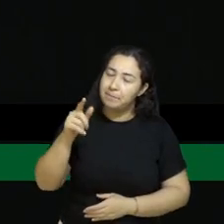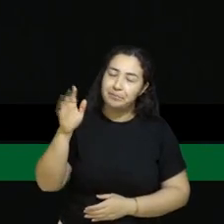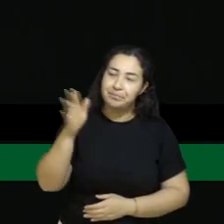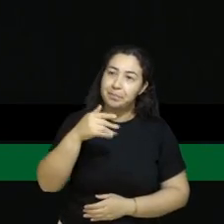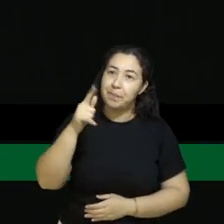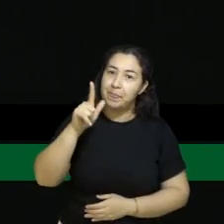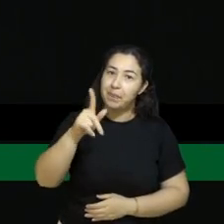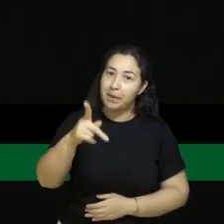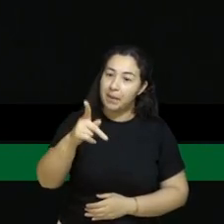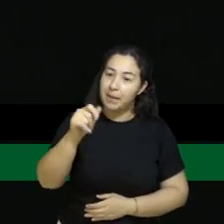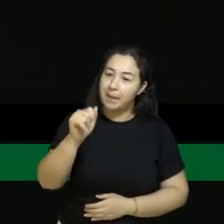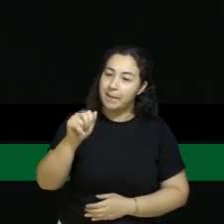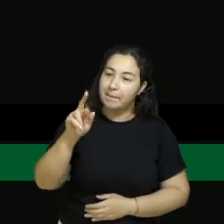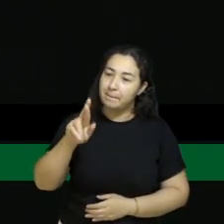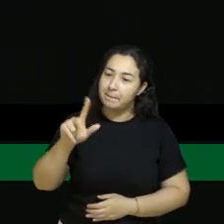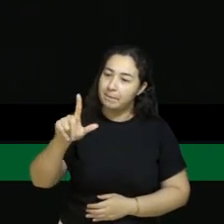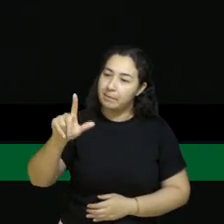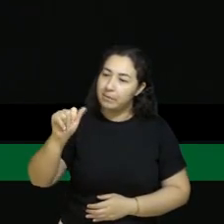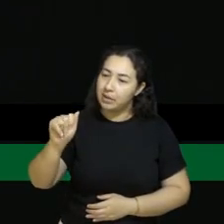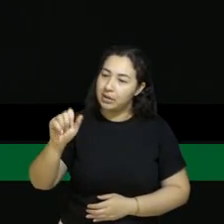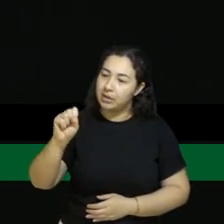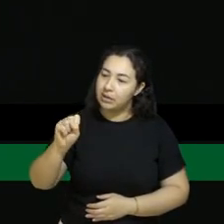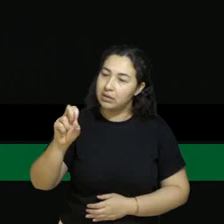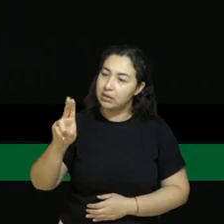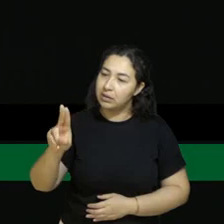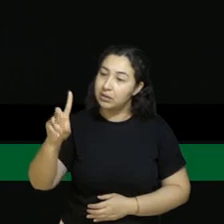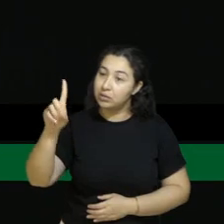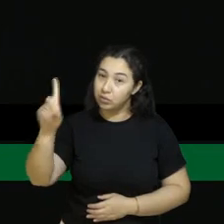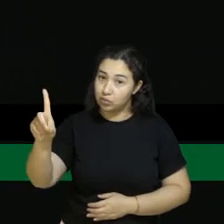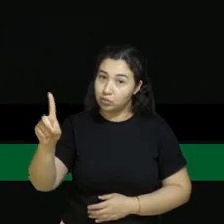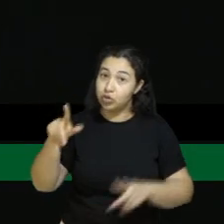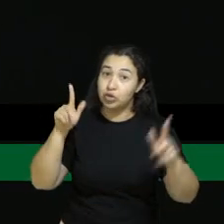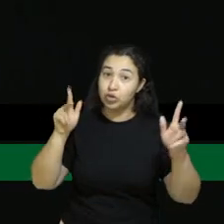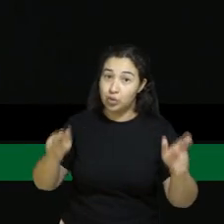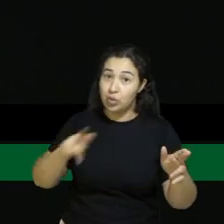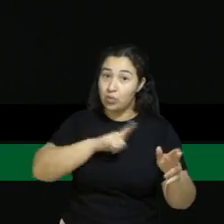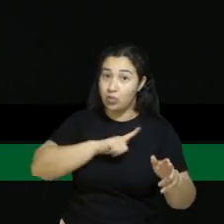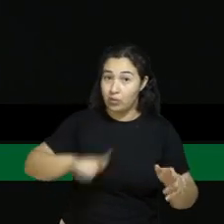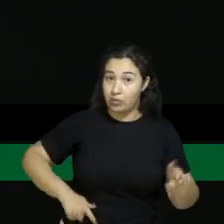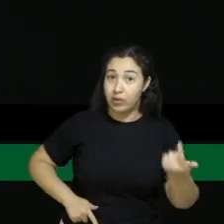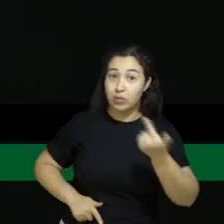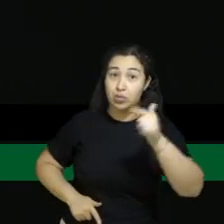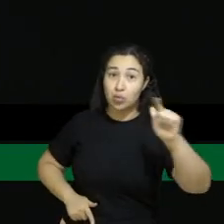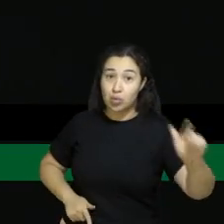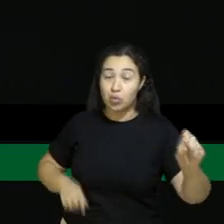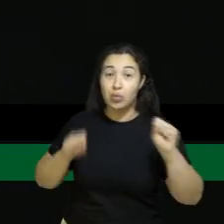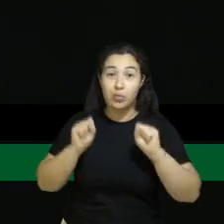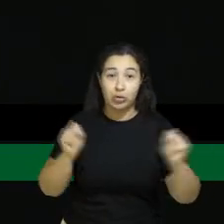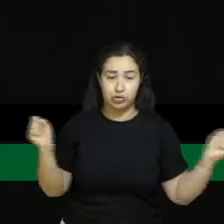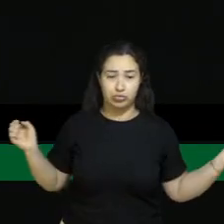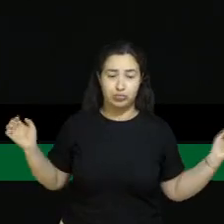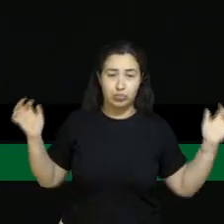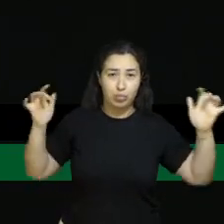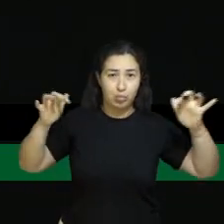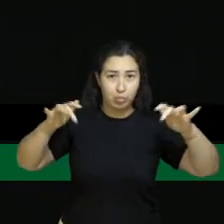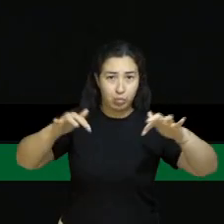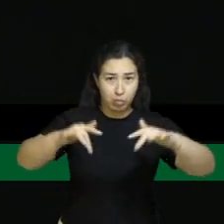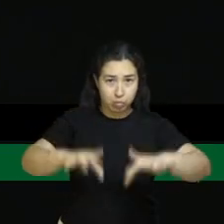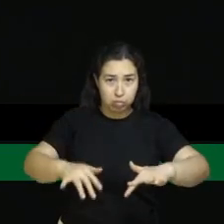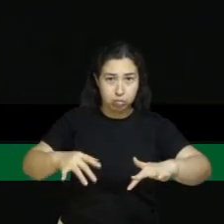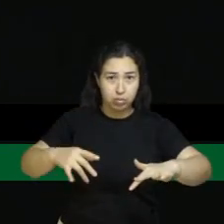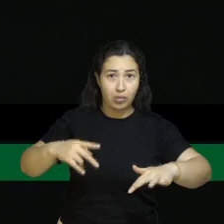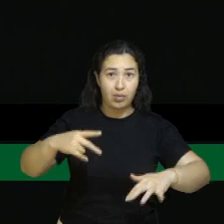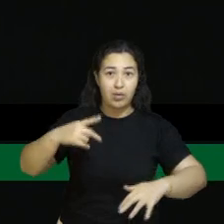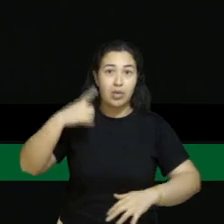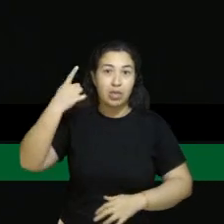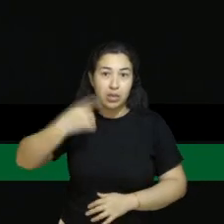como se reúne hoje os governos, nós podermos também reunir os parlamentares desses 7 estados para